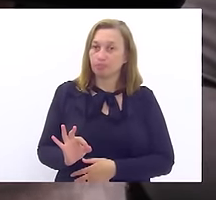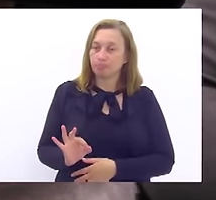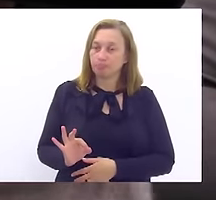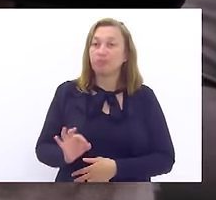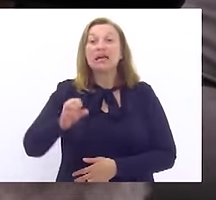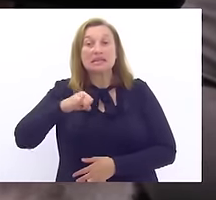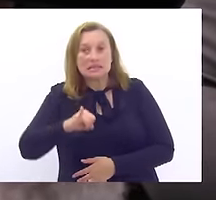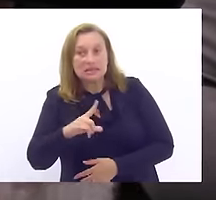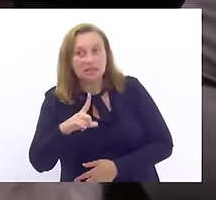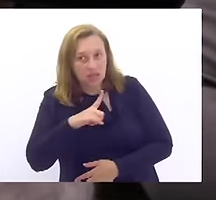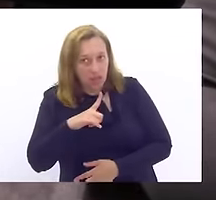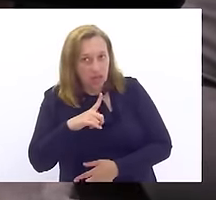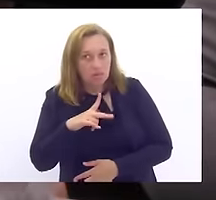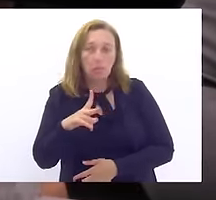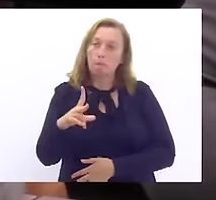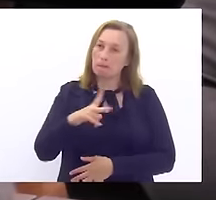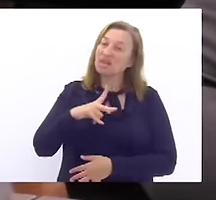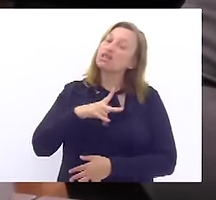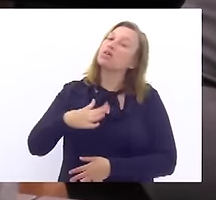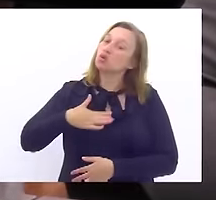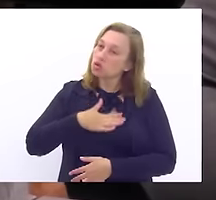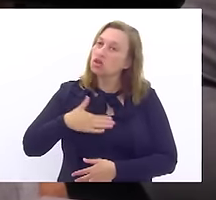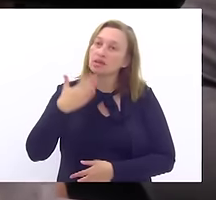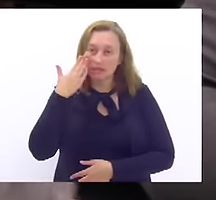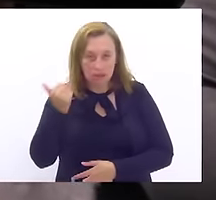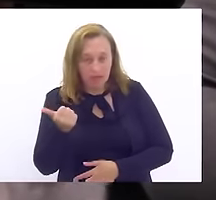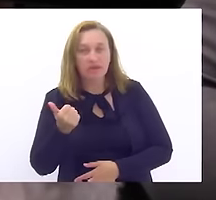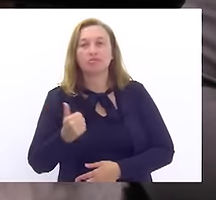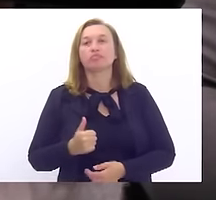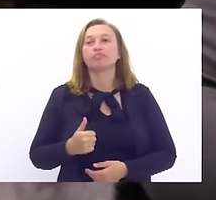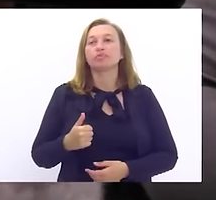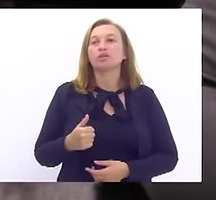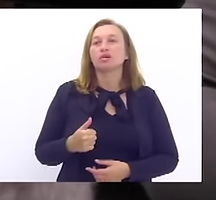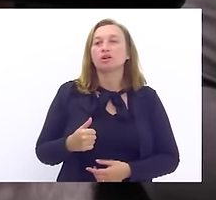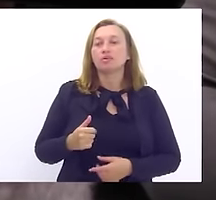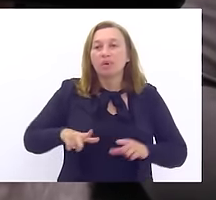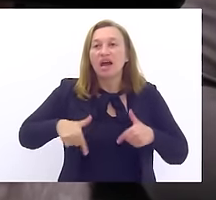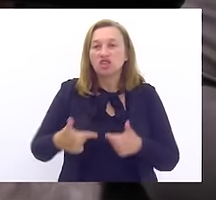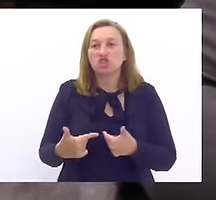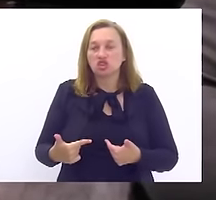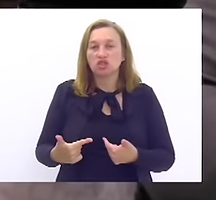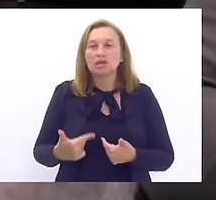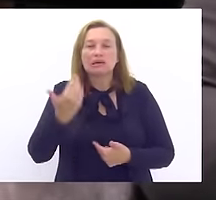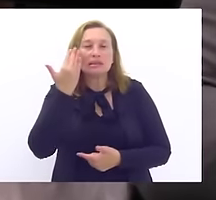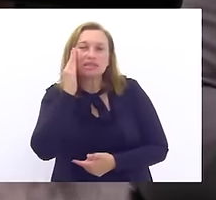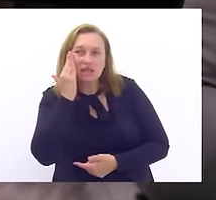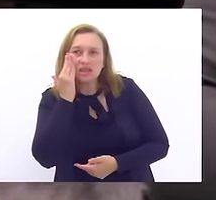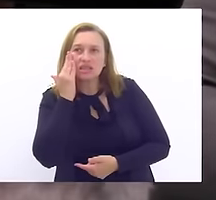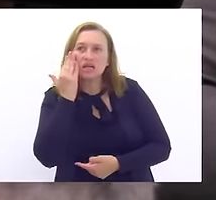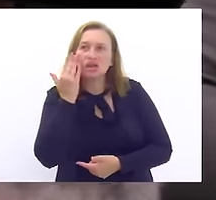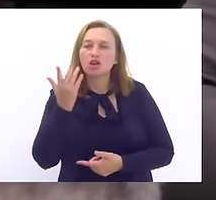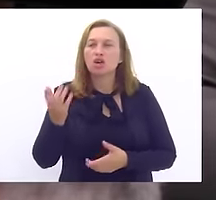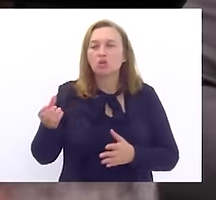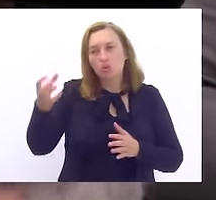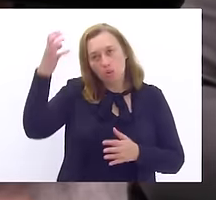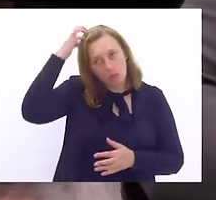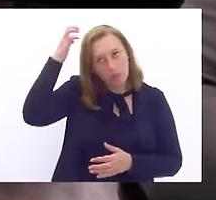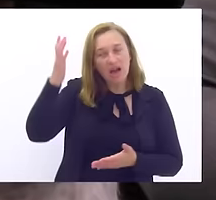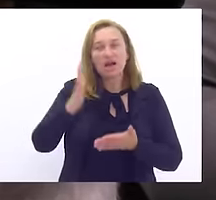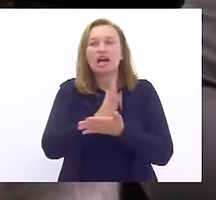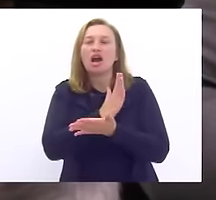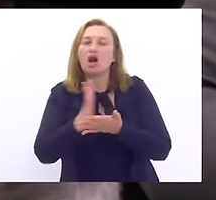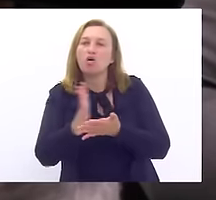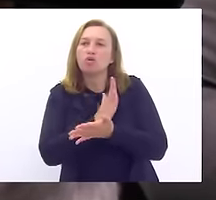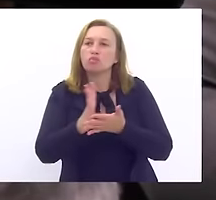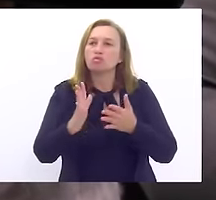se há eu eu particularmente gostaria de saber eu gostaria de saber para para procurar entender e punir e há muitos